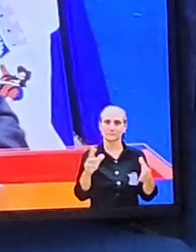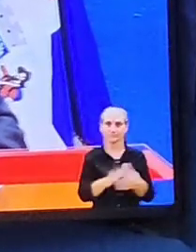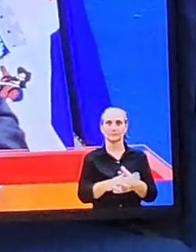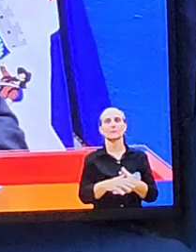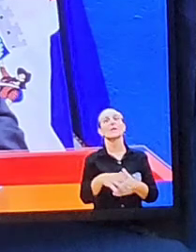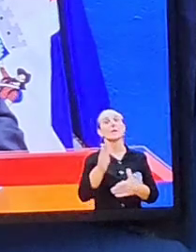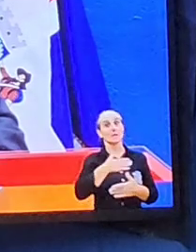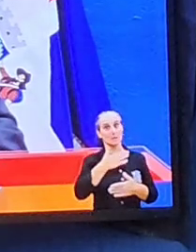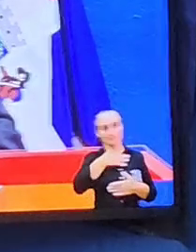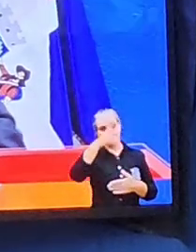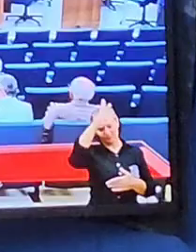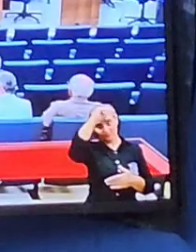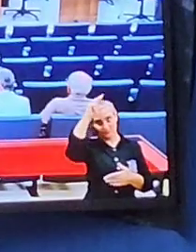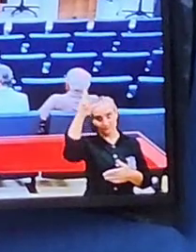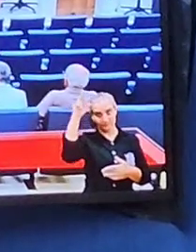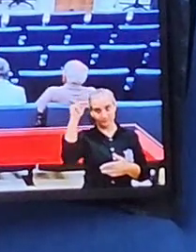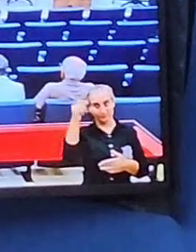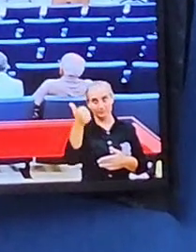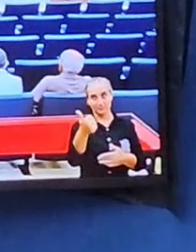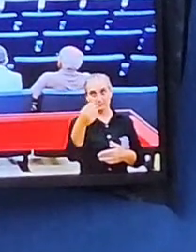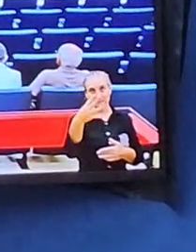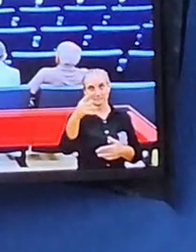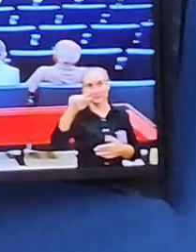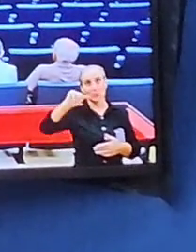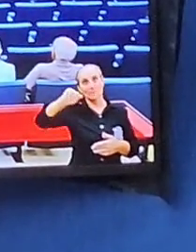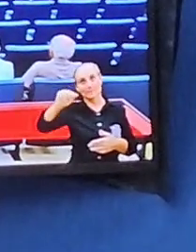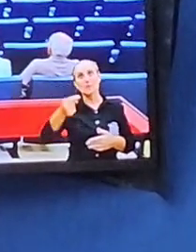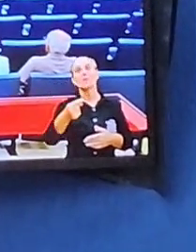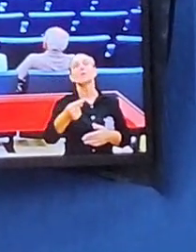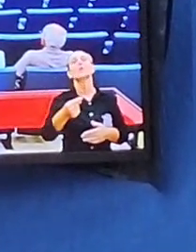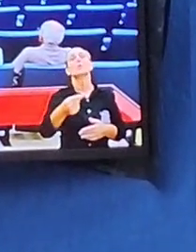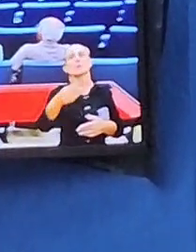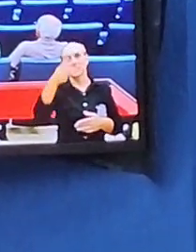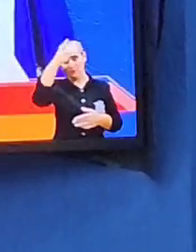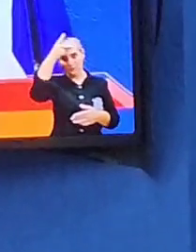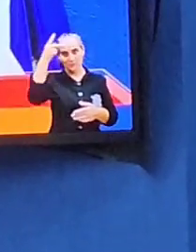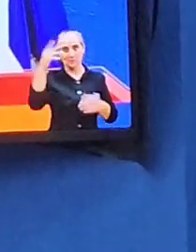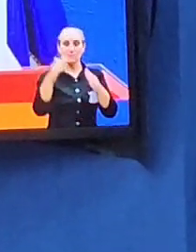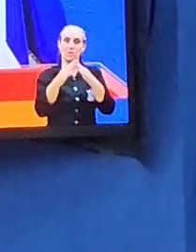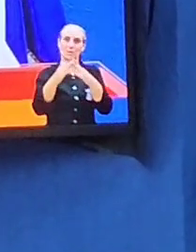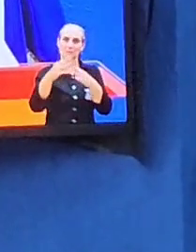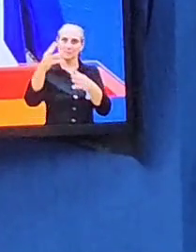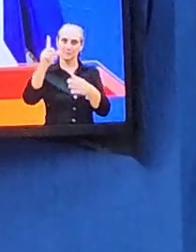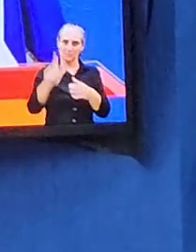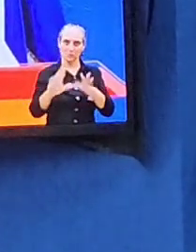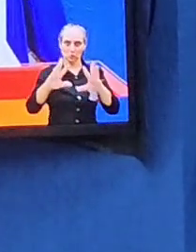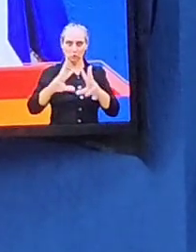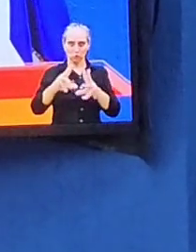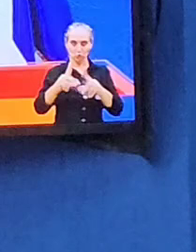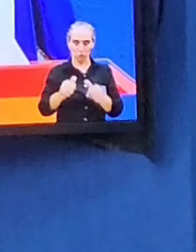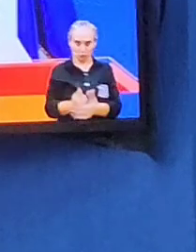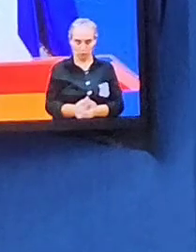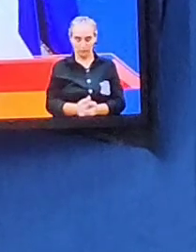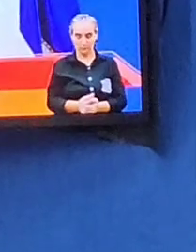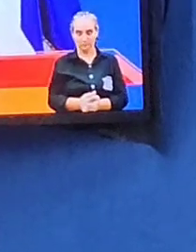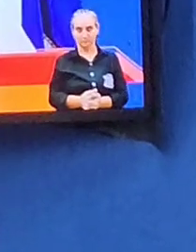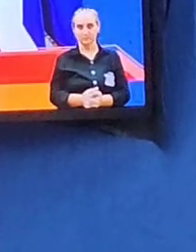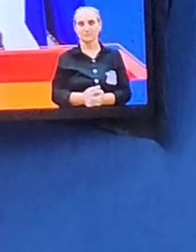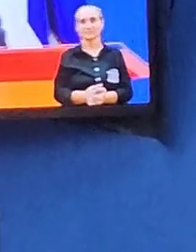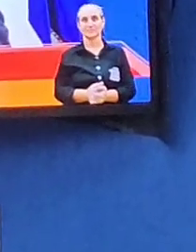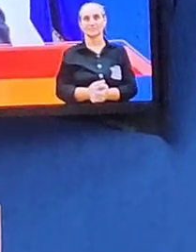prefeito dos 141 mil habitantes de Três Lagoas. E que todos, com